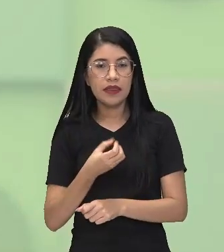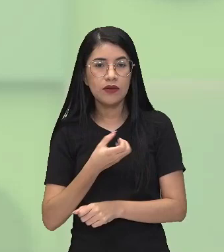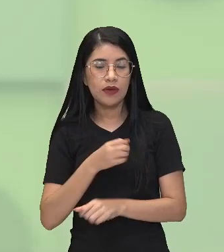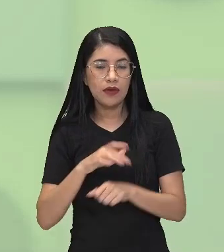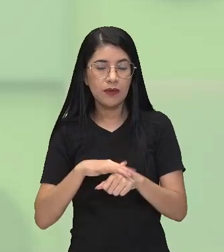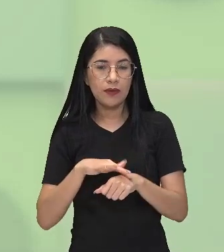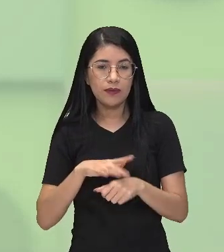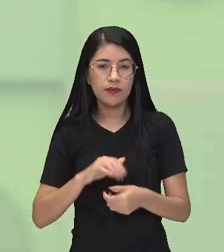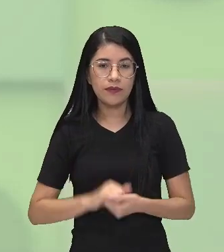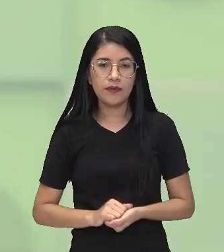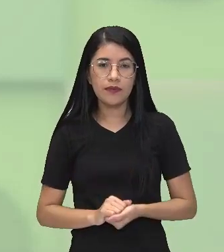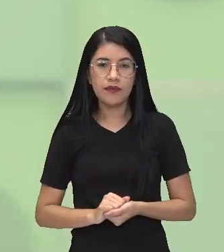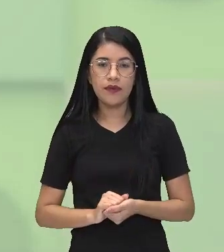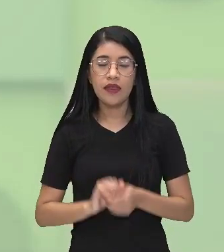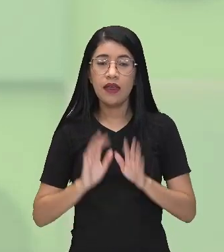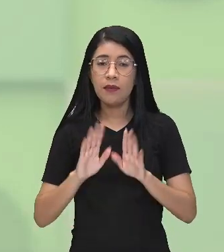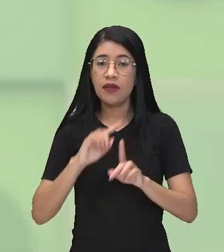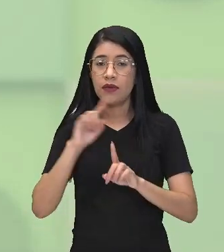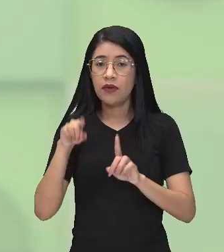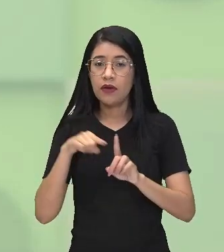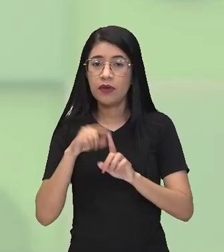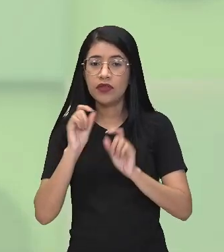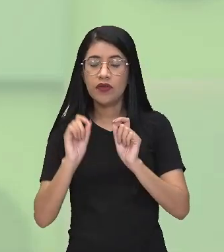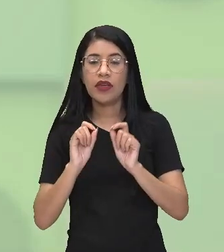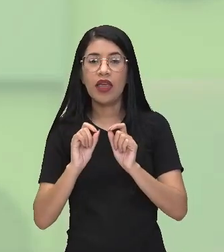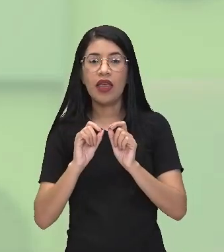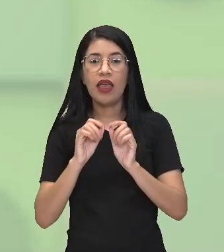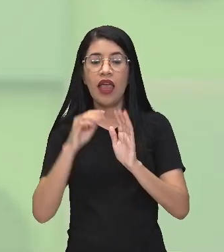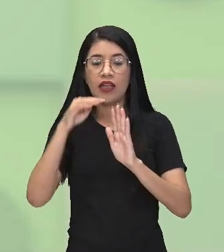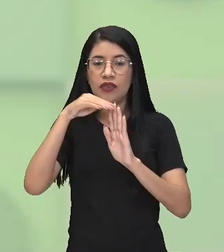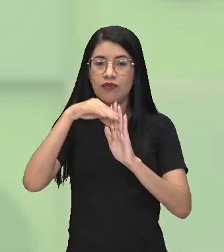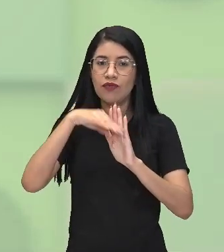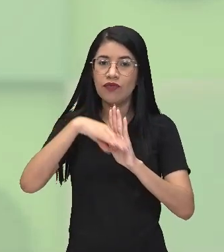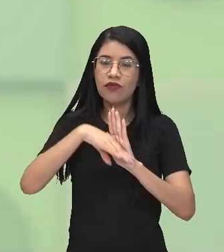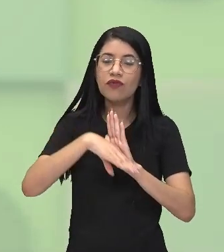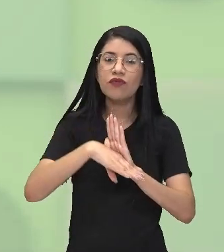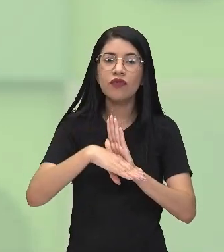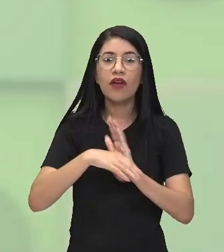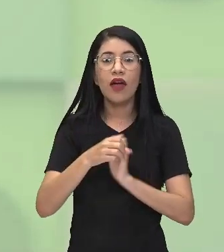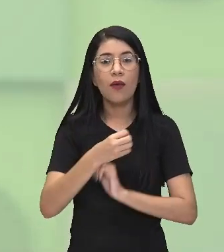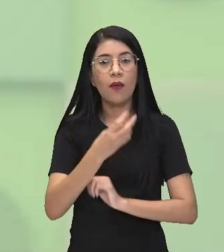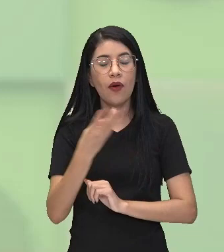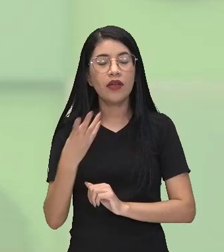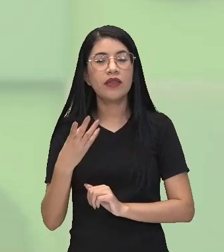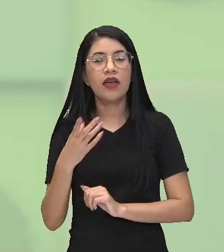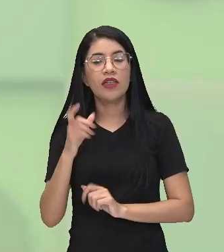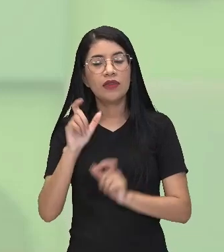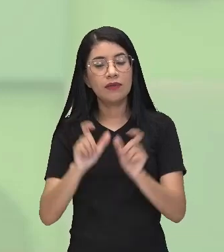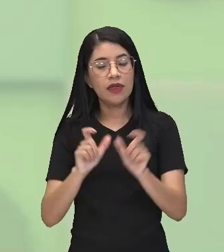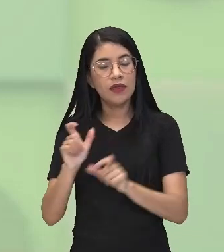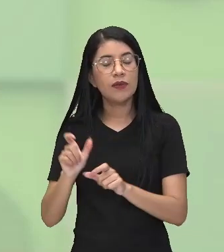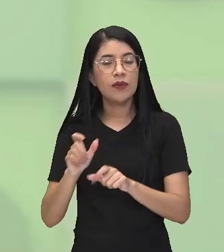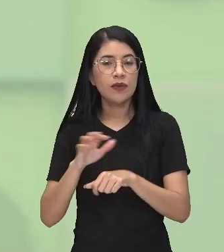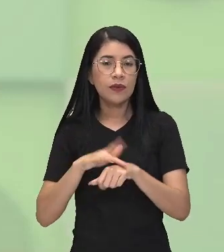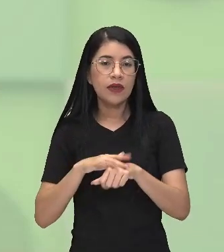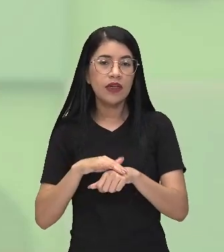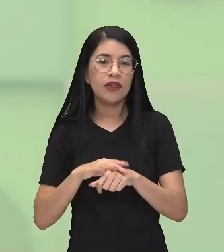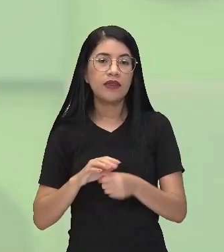o objetivo é sempre diminuir o número de casos, né? A que as pessoas tenham saúde,